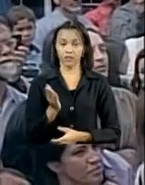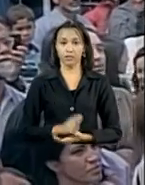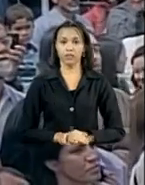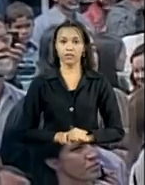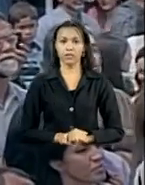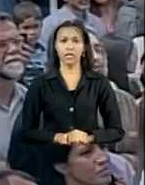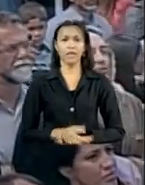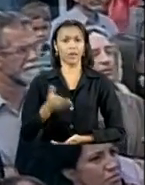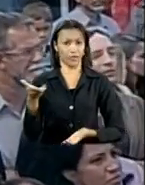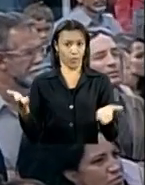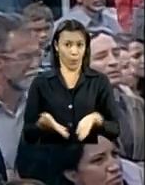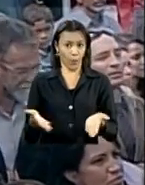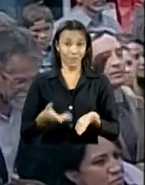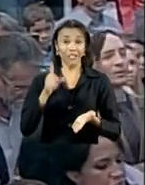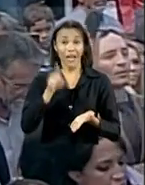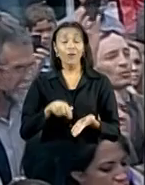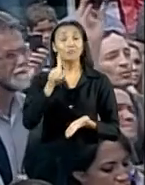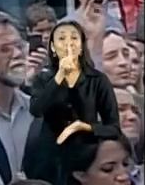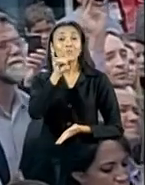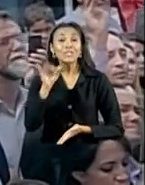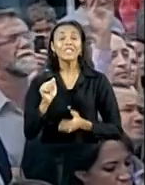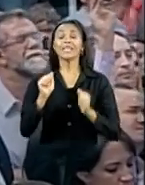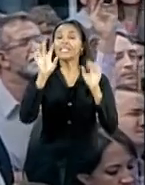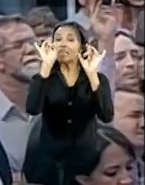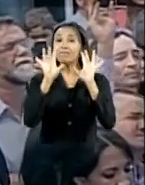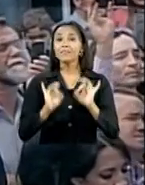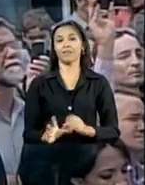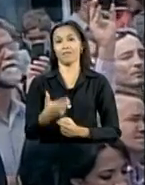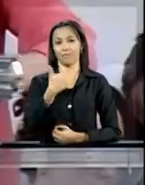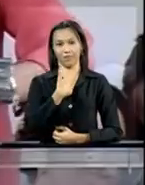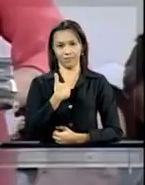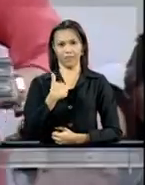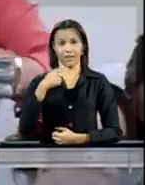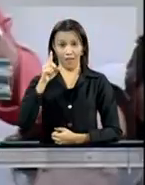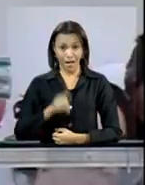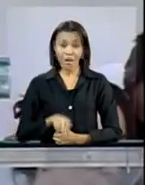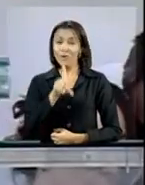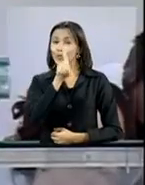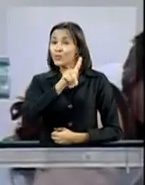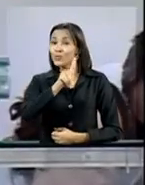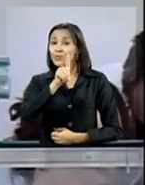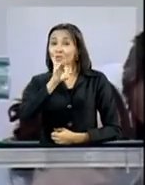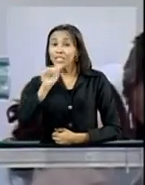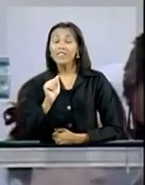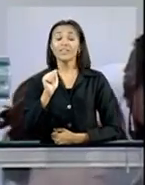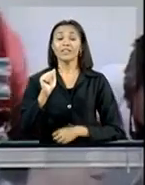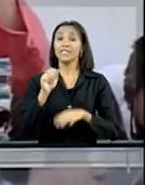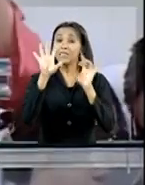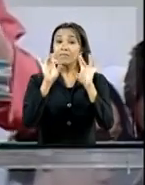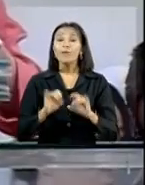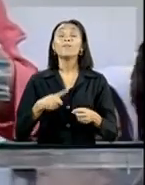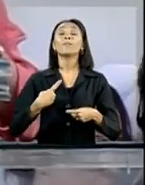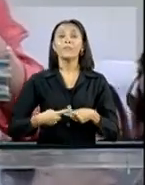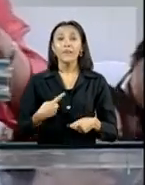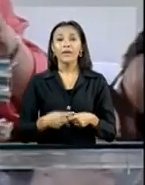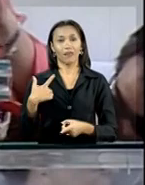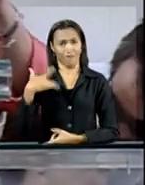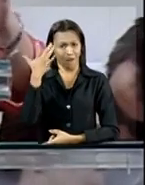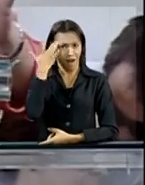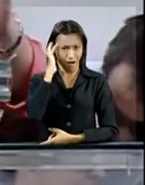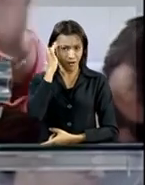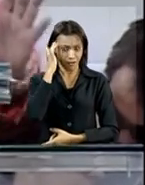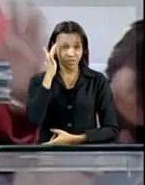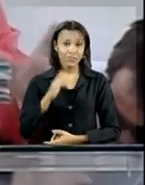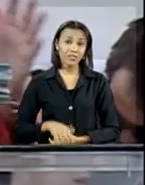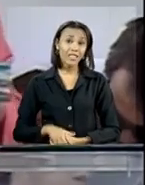Que esse o momento muito especial para mim é um momento muito especial porque eu acho que